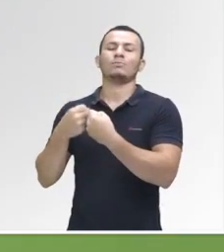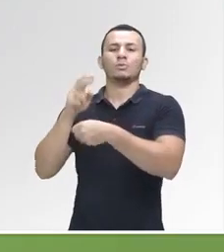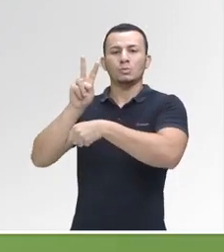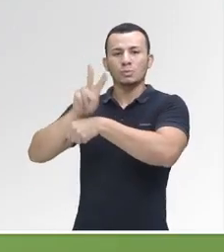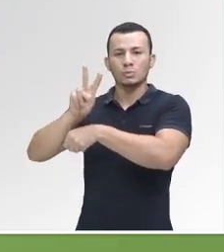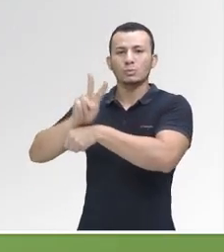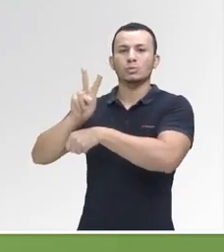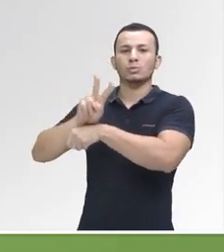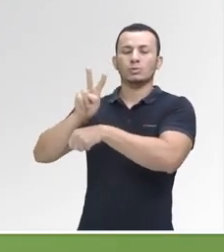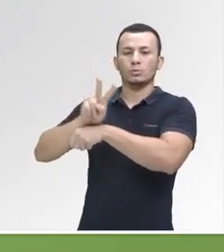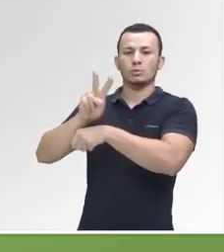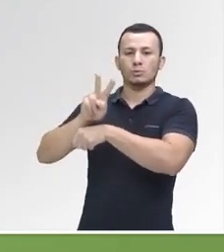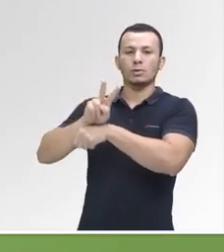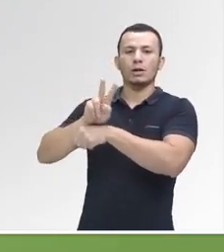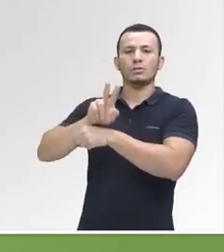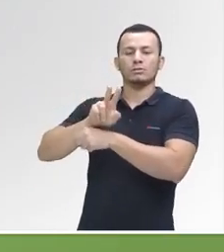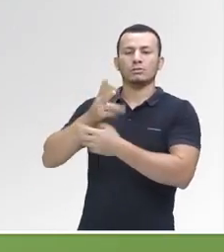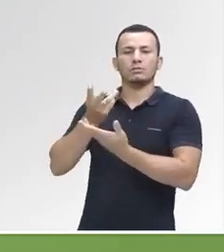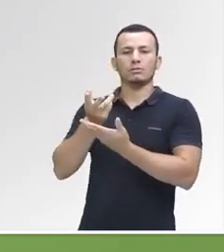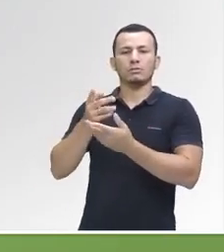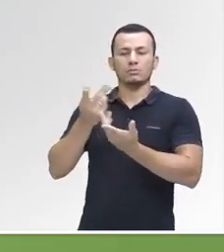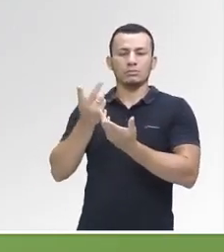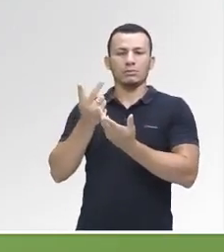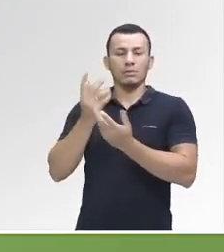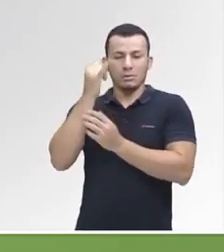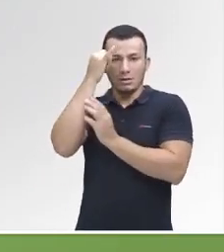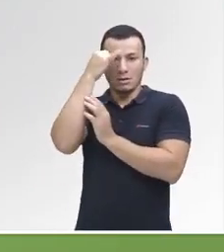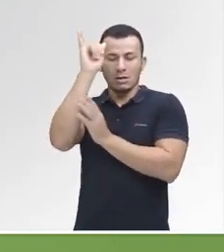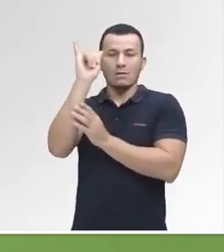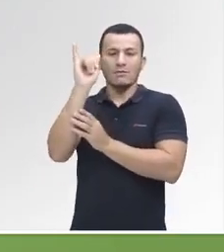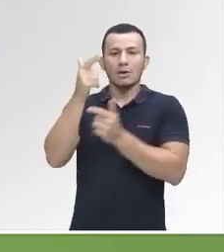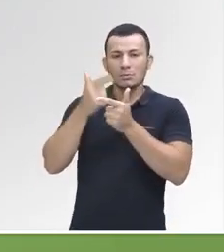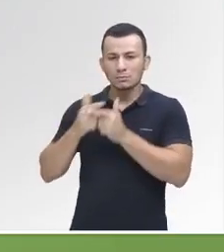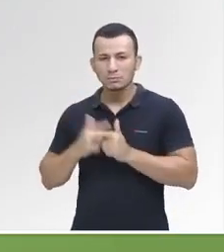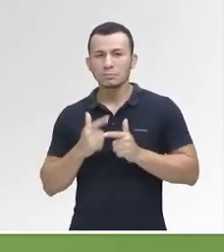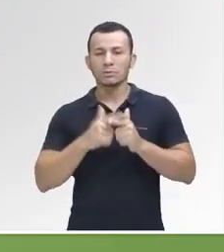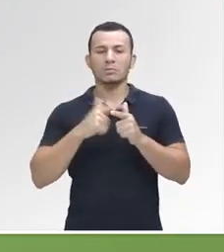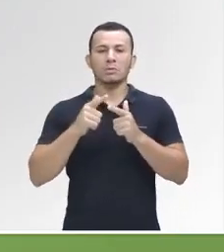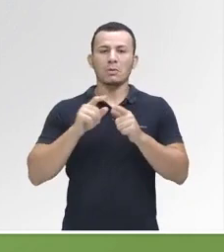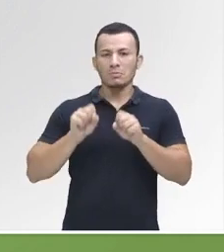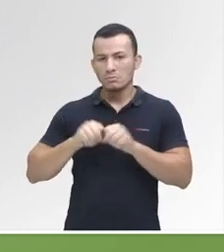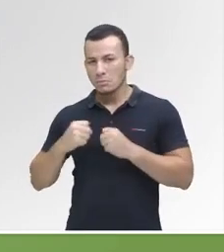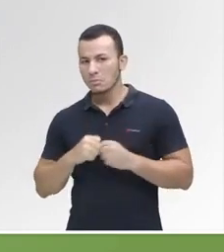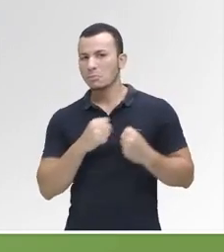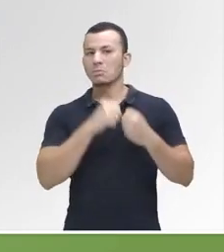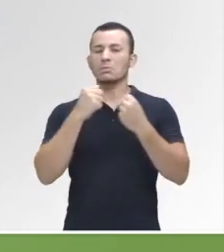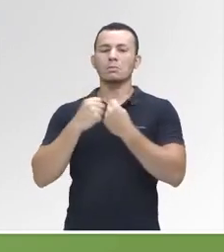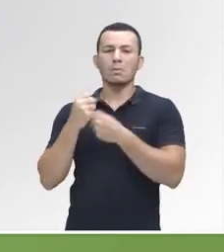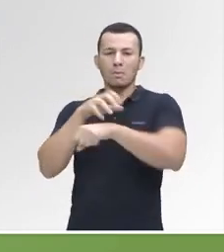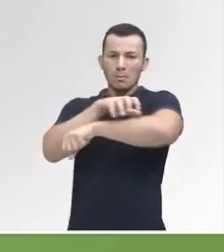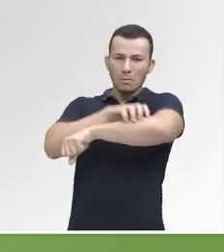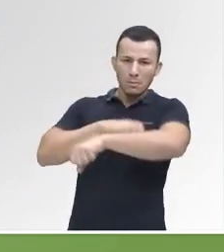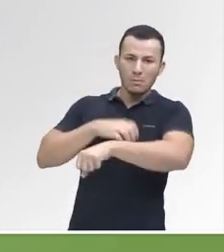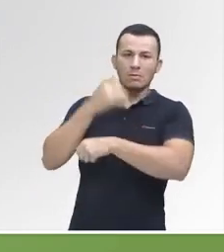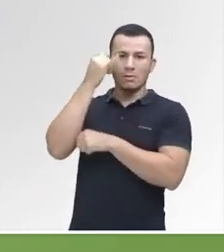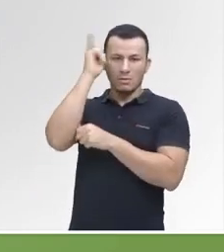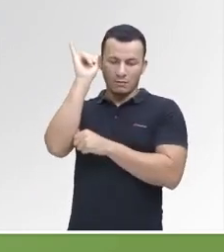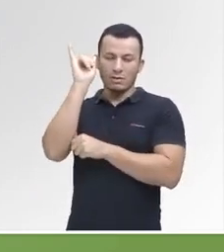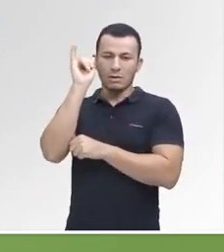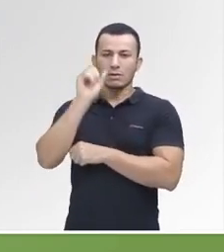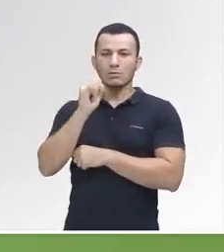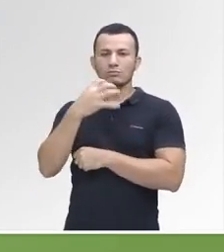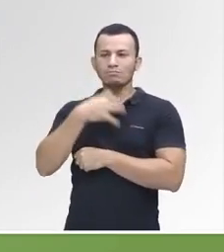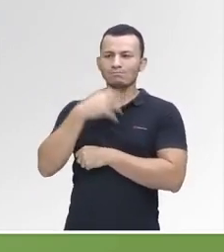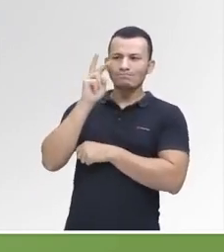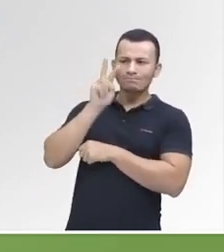seja bem cuidada e não sofra alguma fratura ou algum ferimento ao cair. Então, na sensação de desmaio,